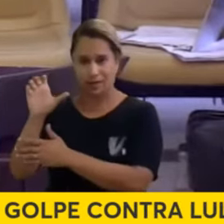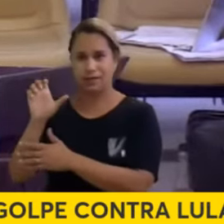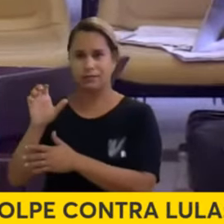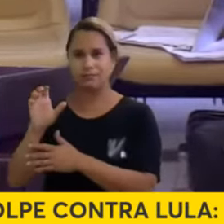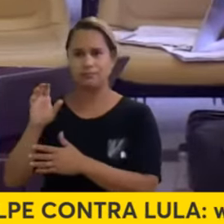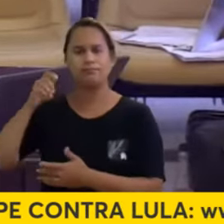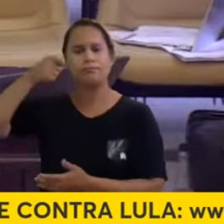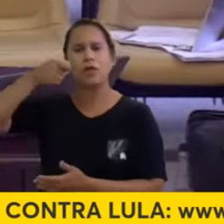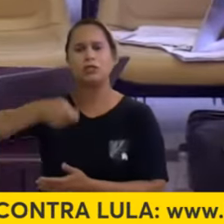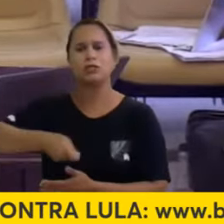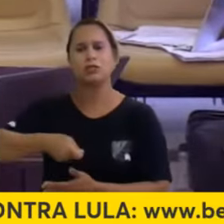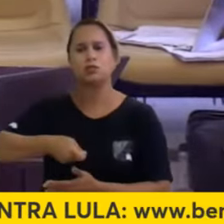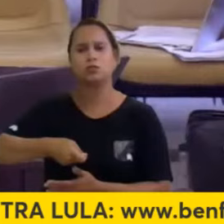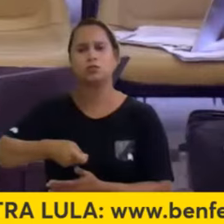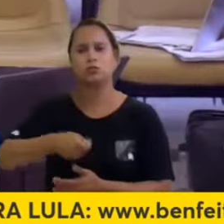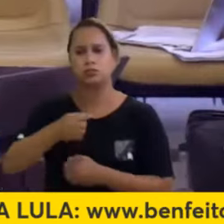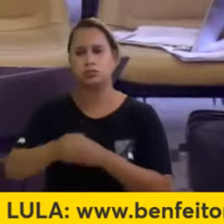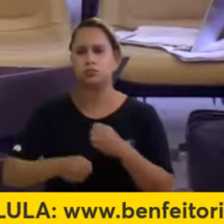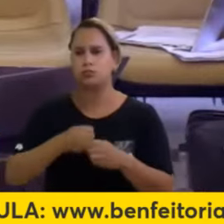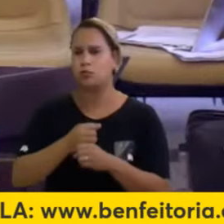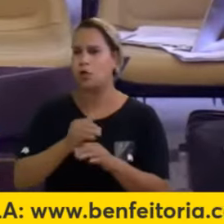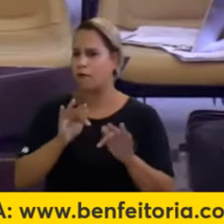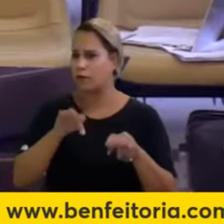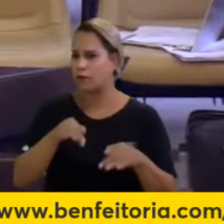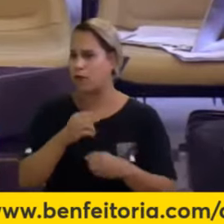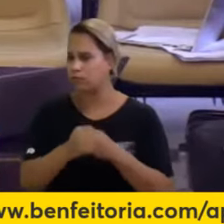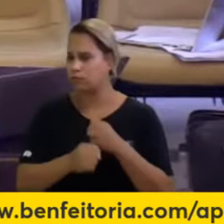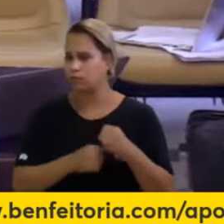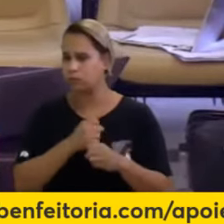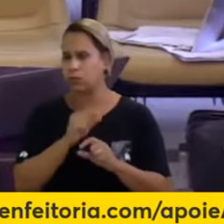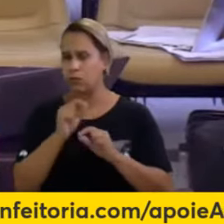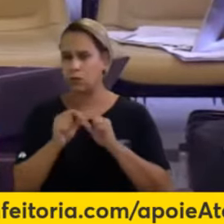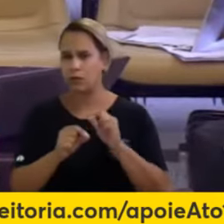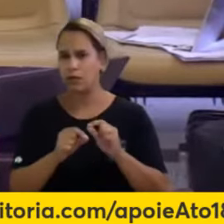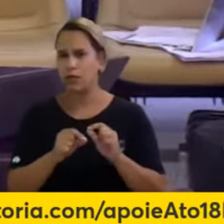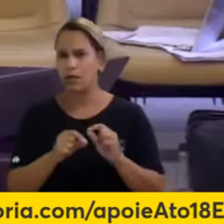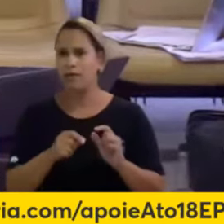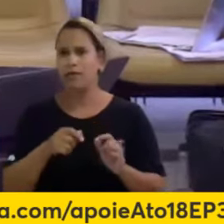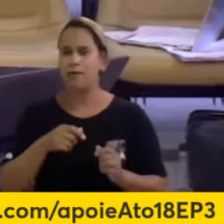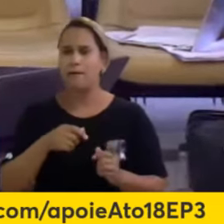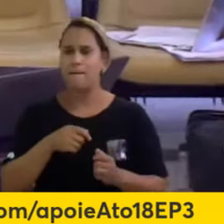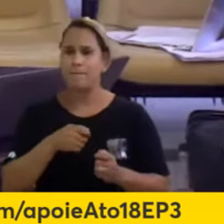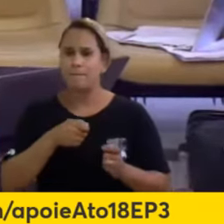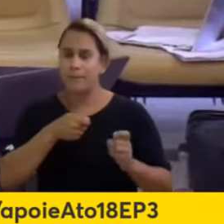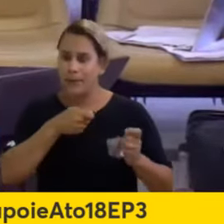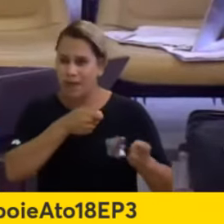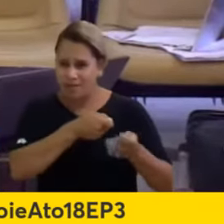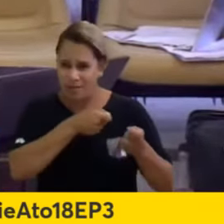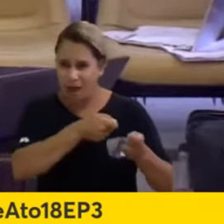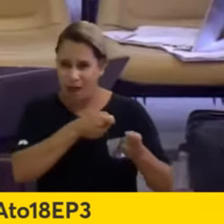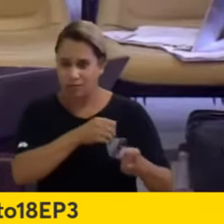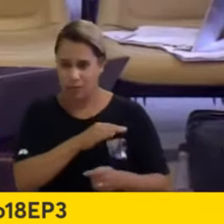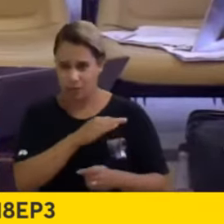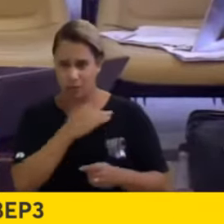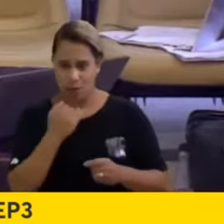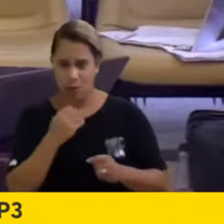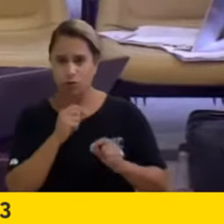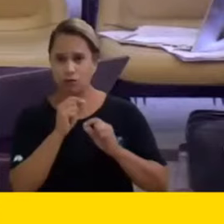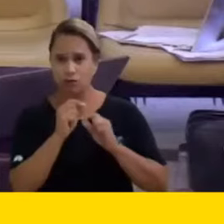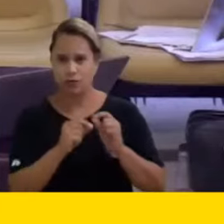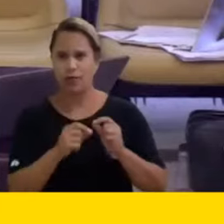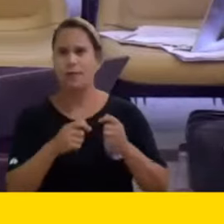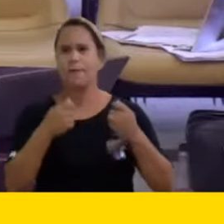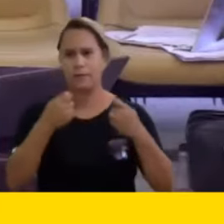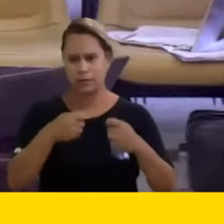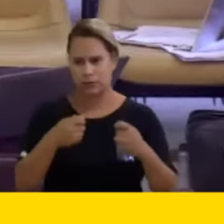eh na aprovação das contas do PSOL que quando há ameaça de morte pode-se usar dinheiro partidário para eh eh segurança era um caso